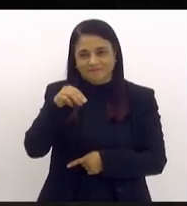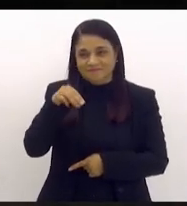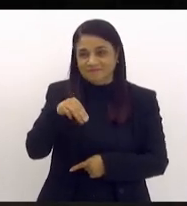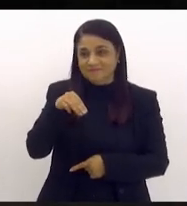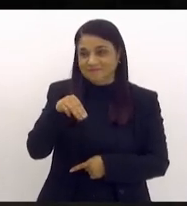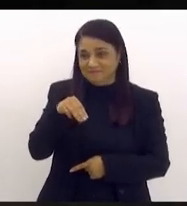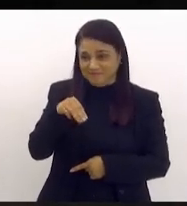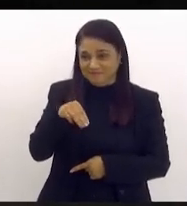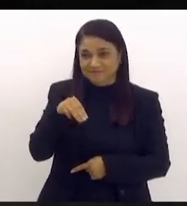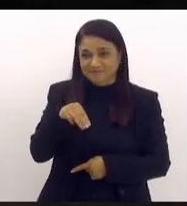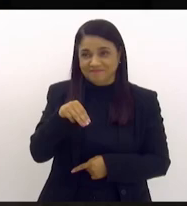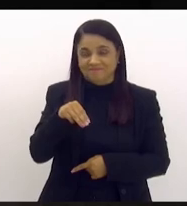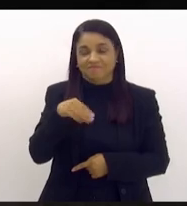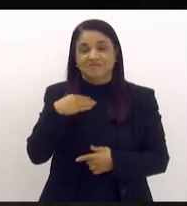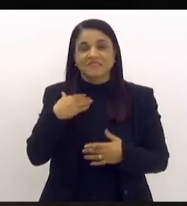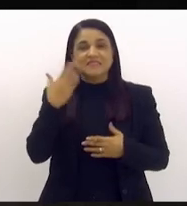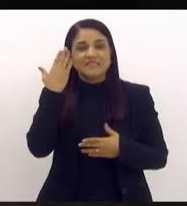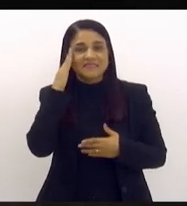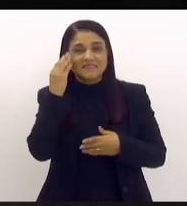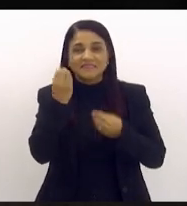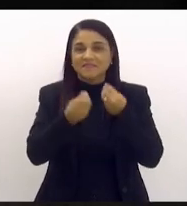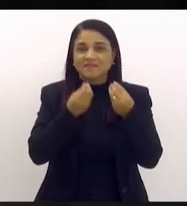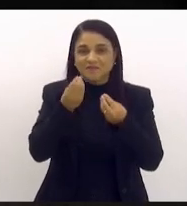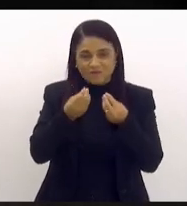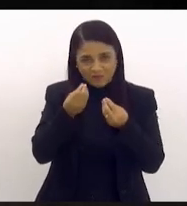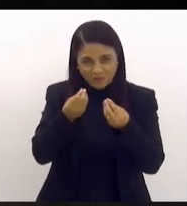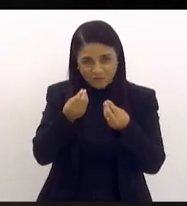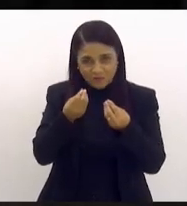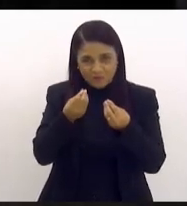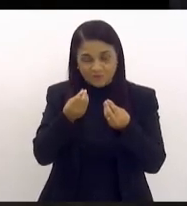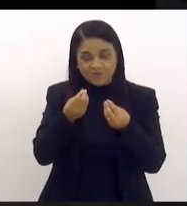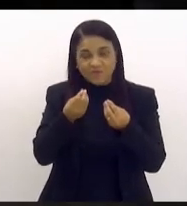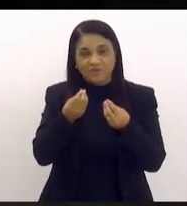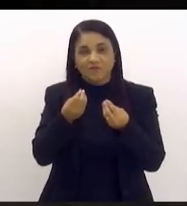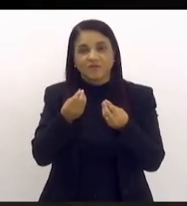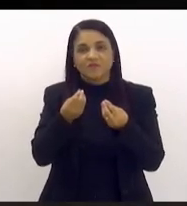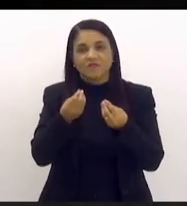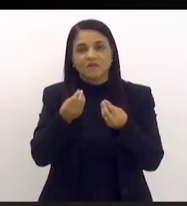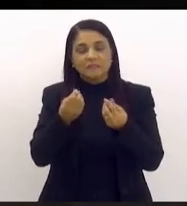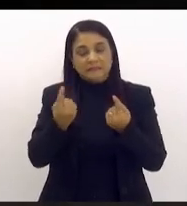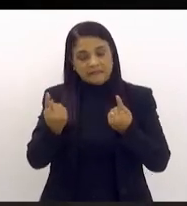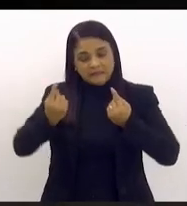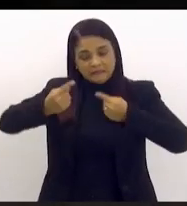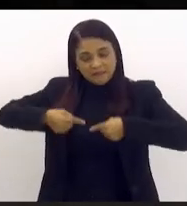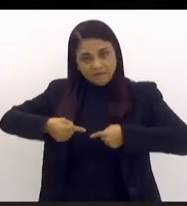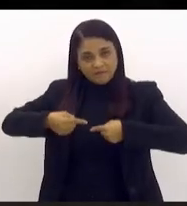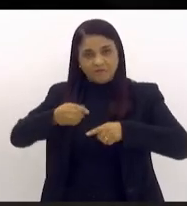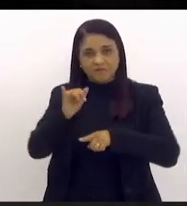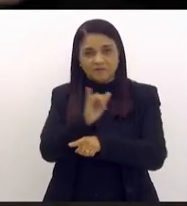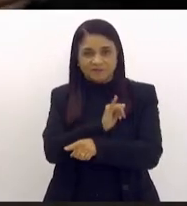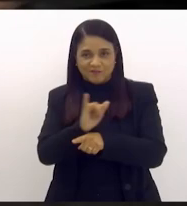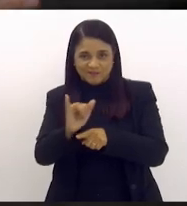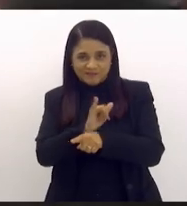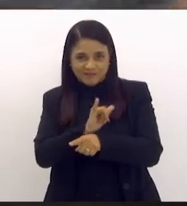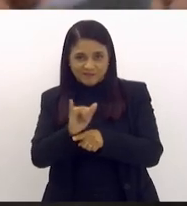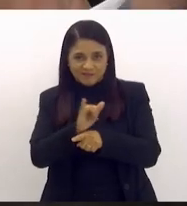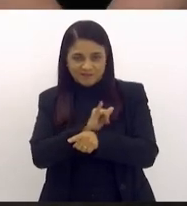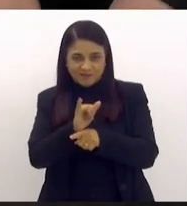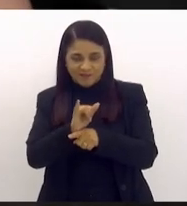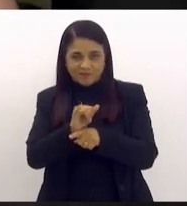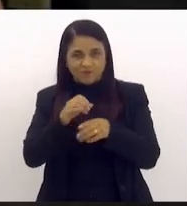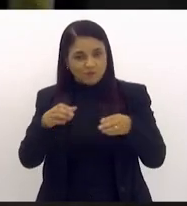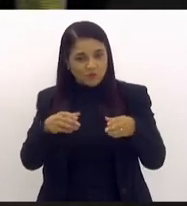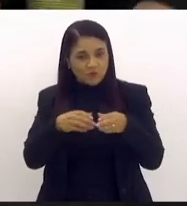gente compreender um pouco da situação hoje desse desafio estratégico que a gente tá fazendo com o lançamento da frente